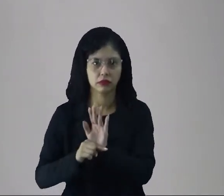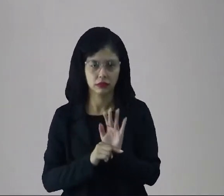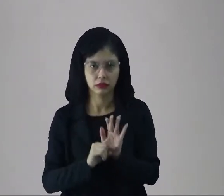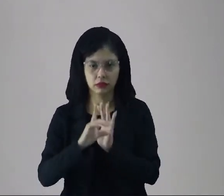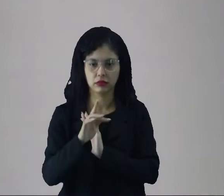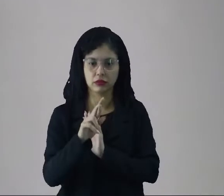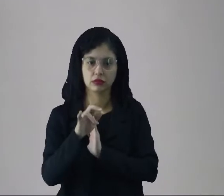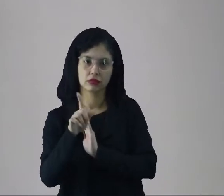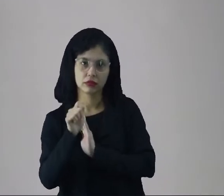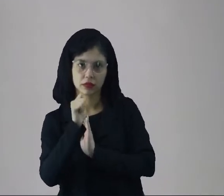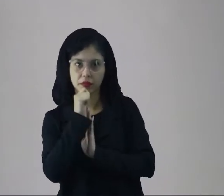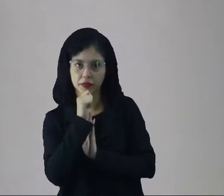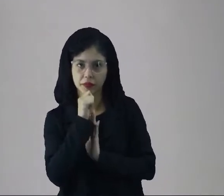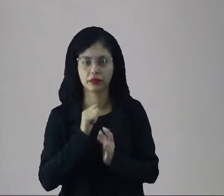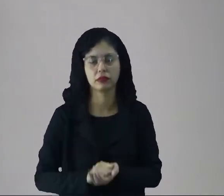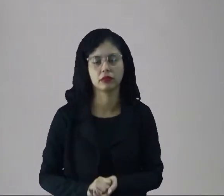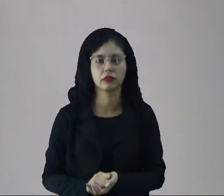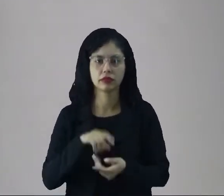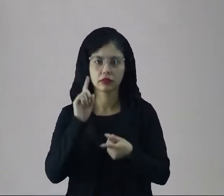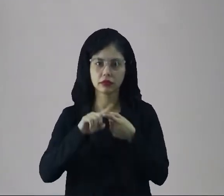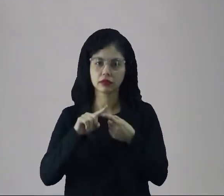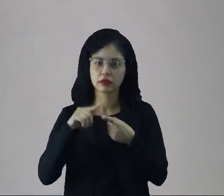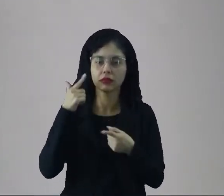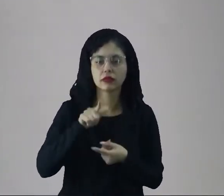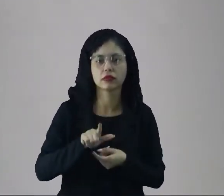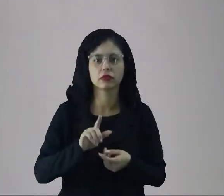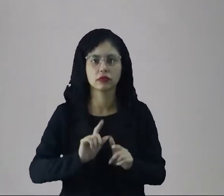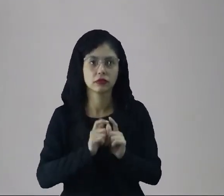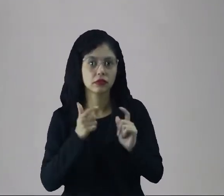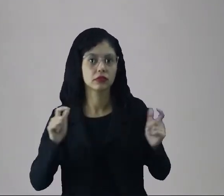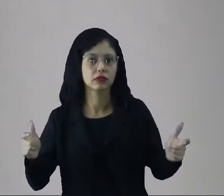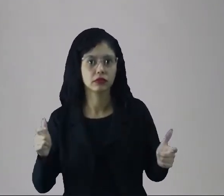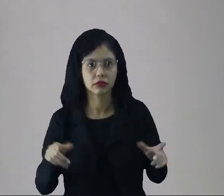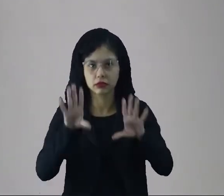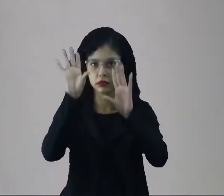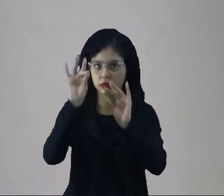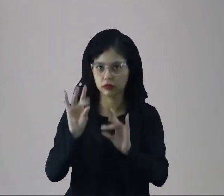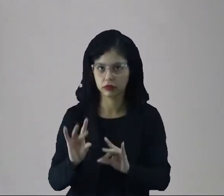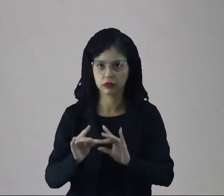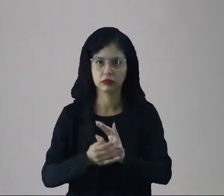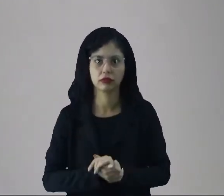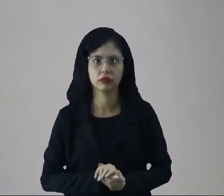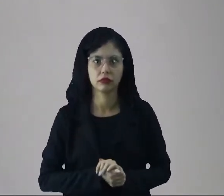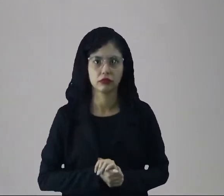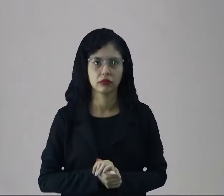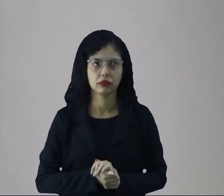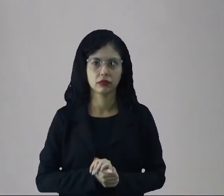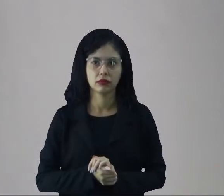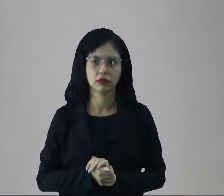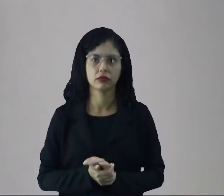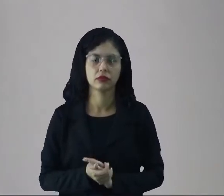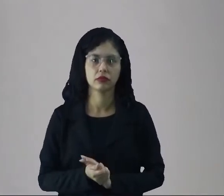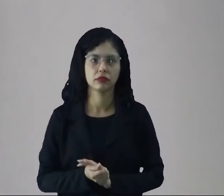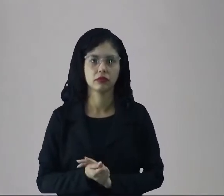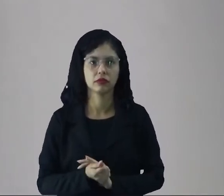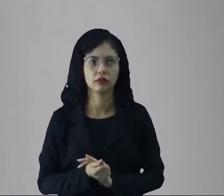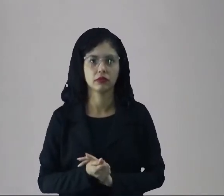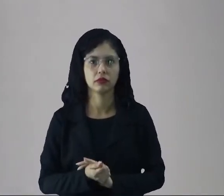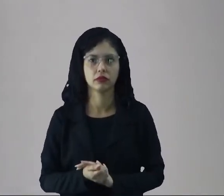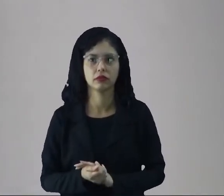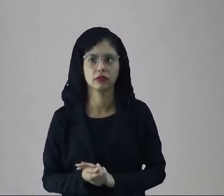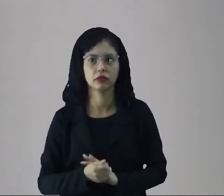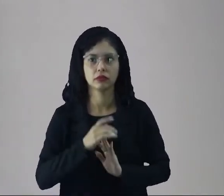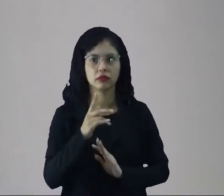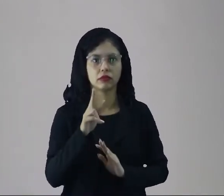representação cartográfica porque ela consegue ter um maior detalhamento. Então na sequência nós temos